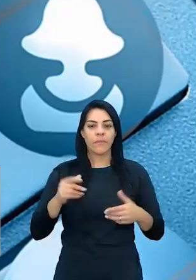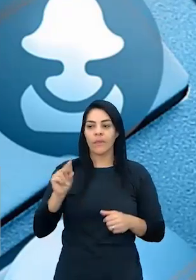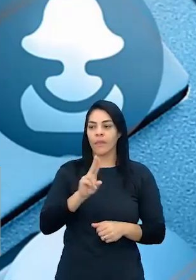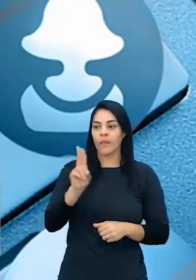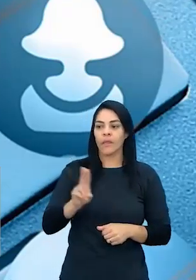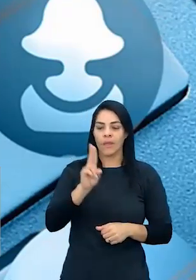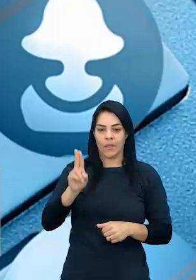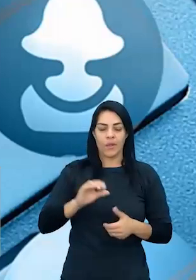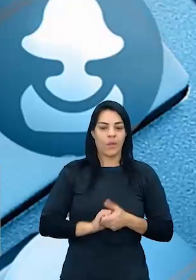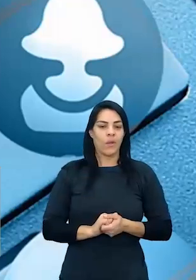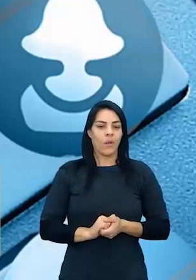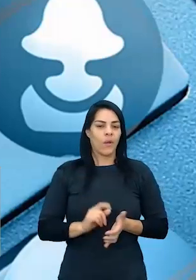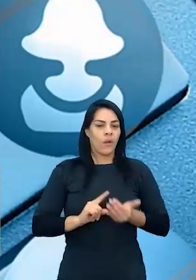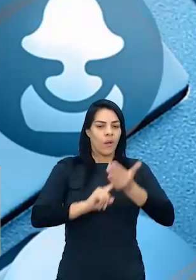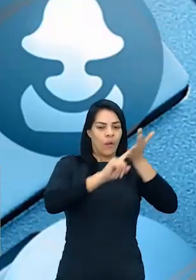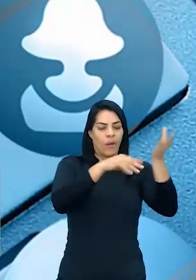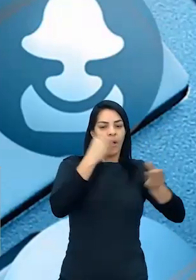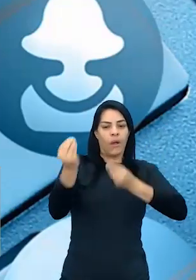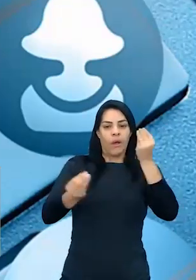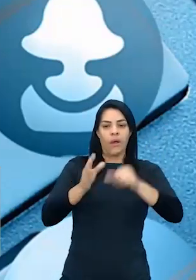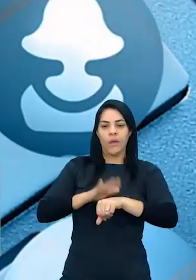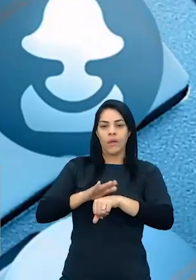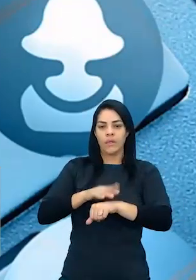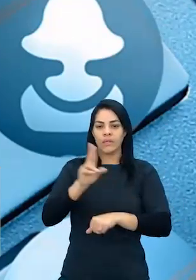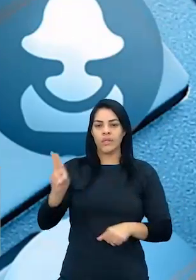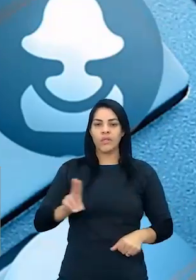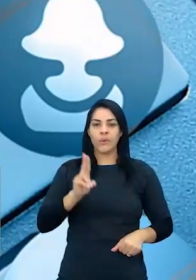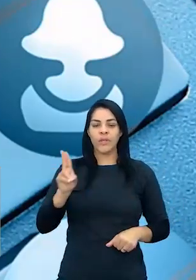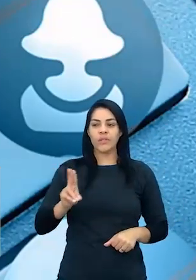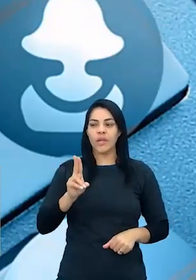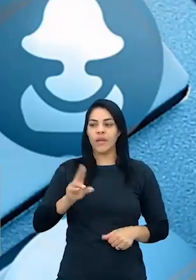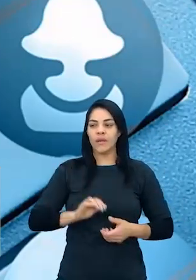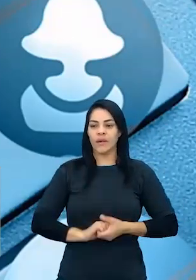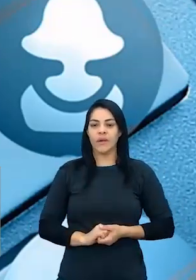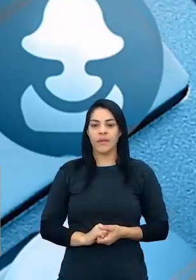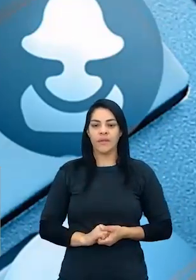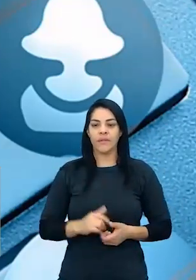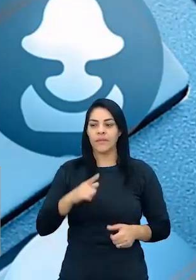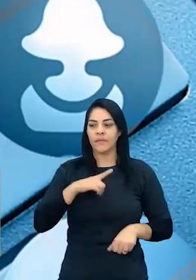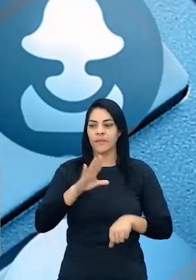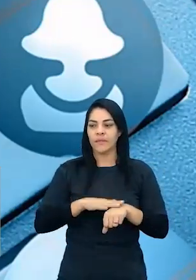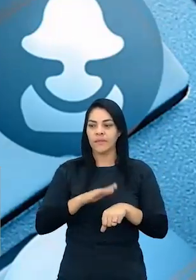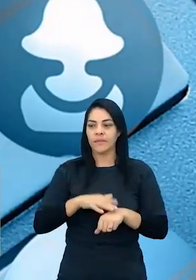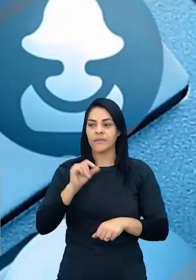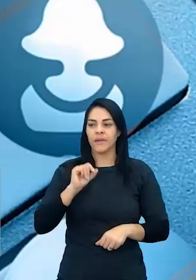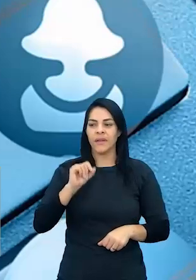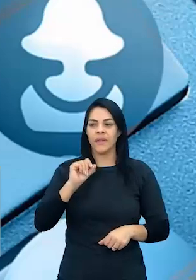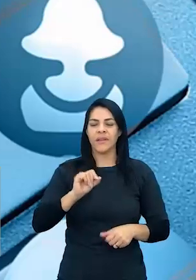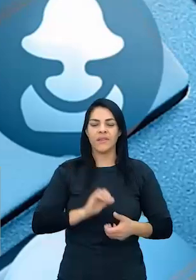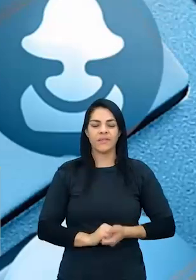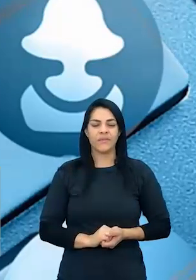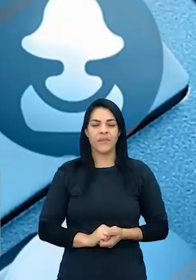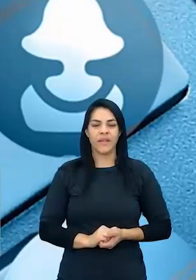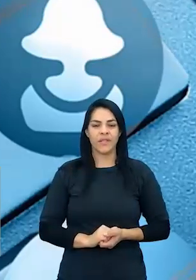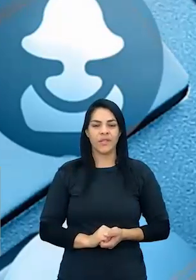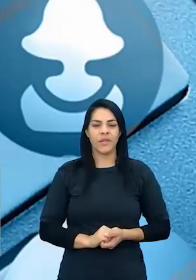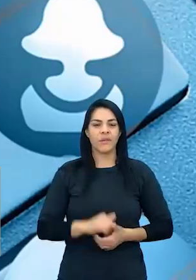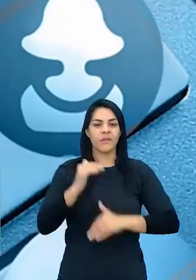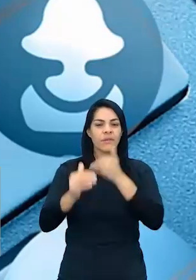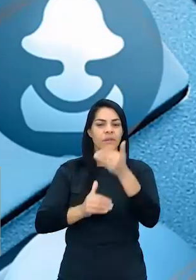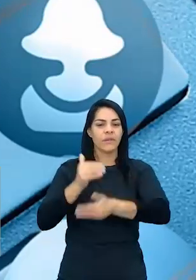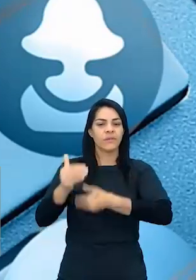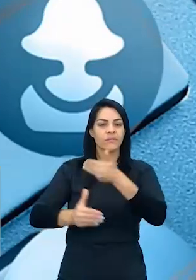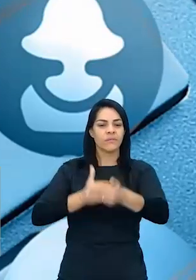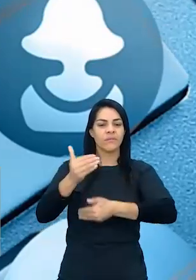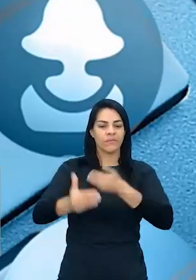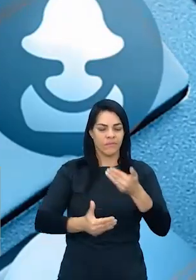tecnologia, como é que a gente faz uso, né? E como o Ademir colocou, nós já participamos de uma construção e de um processo